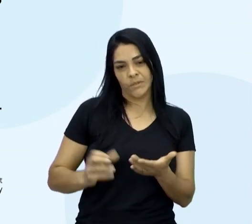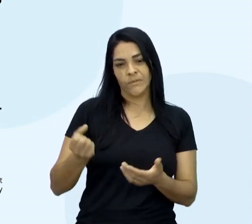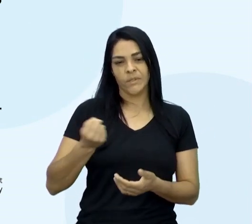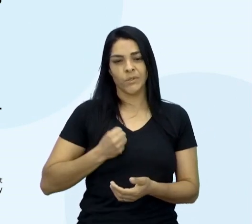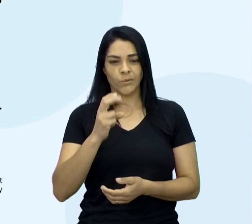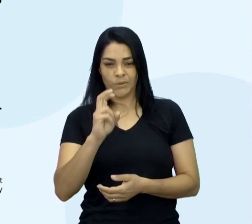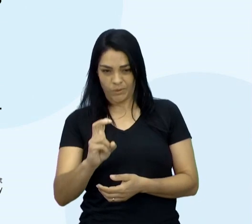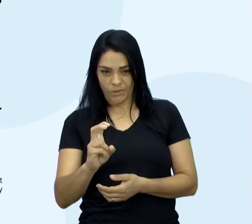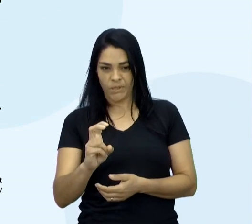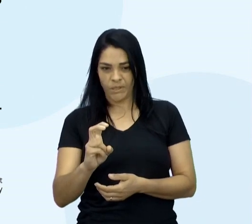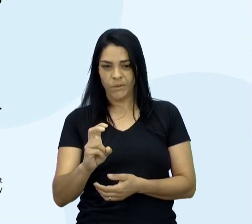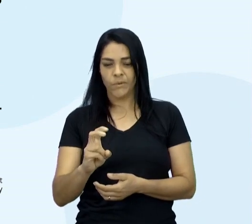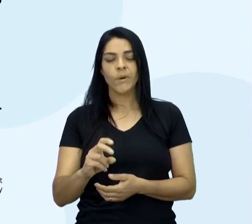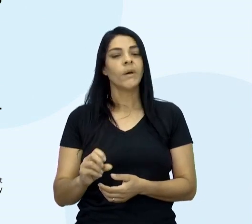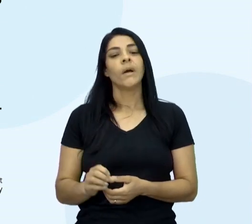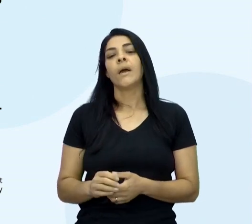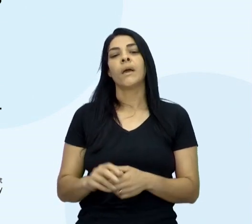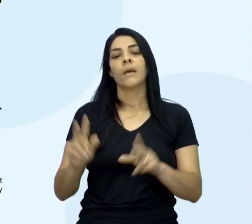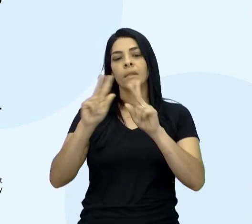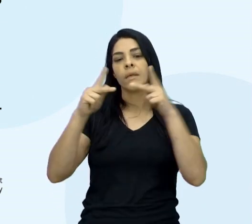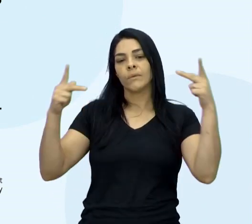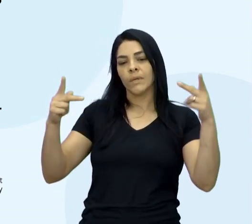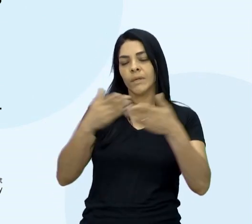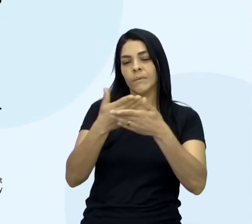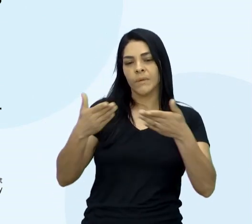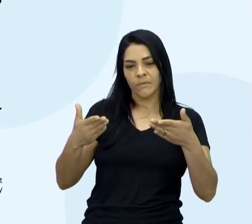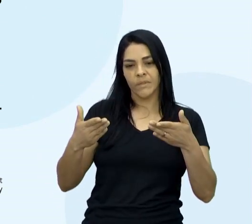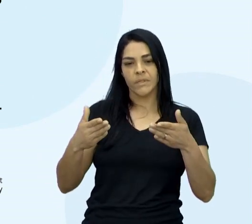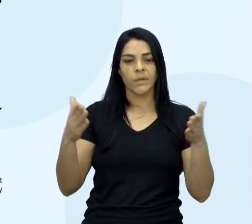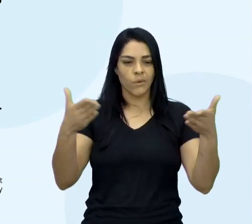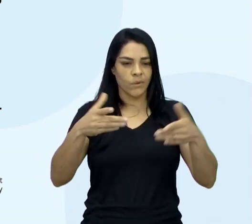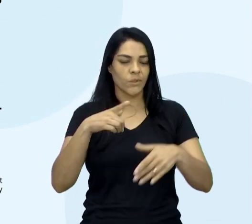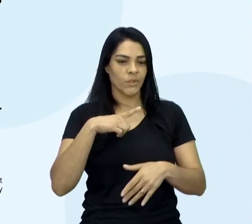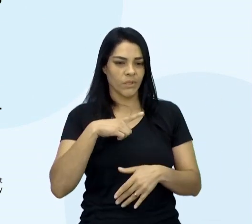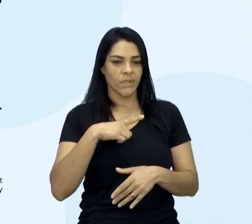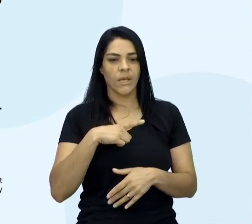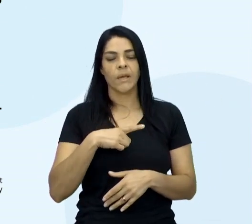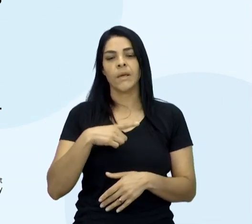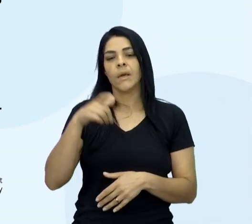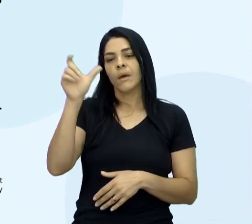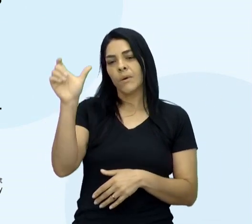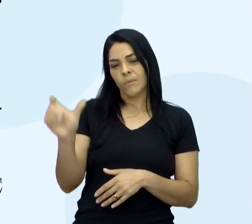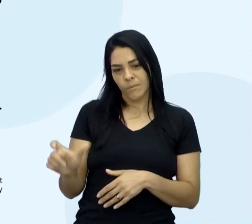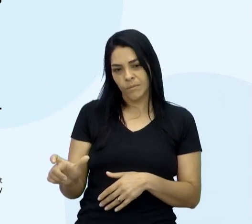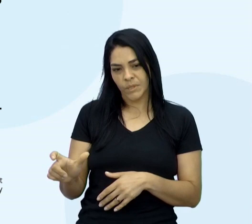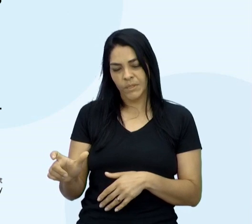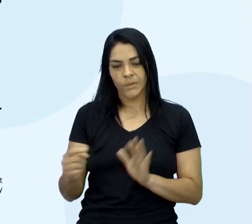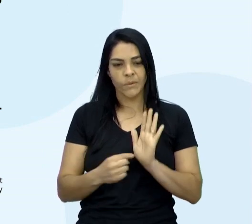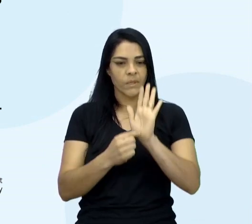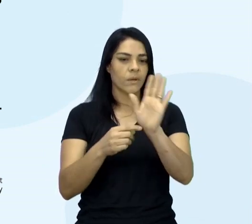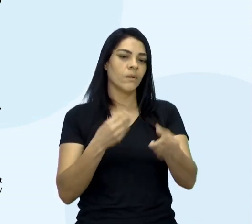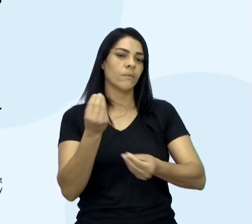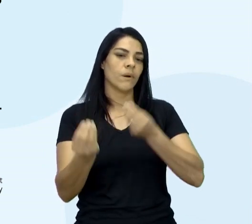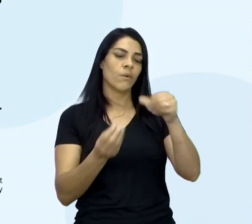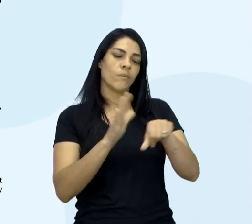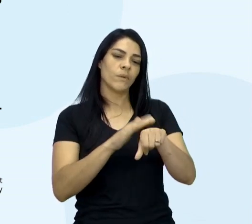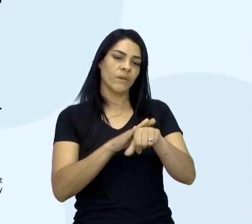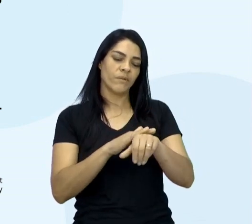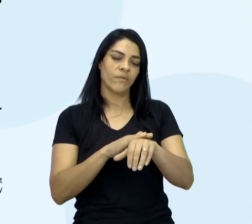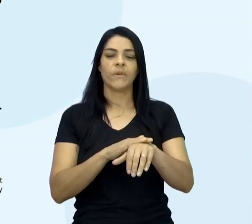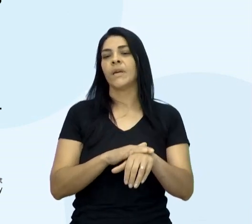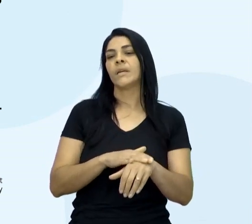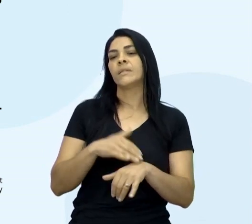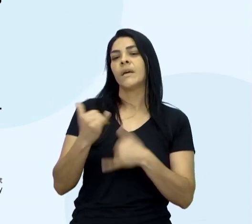Estou deixando um link para vocês, onde tem um rapaz que mostra como ele fez esse jogo, colocando numa caixa de sapato, com